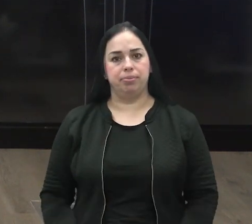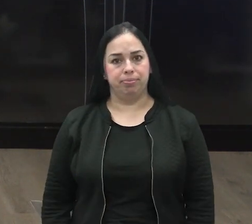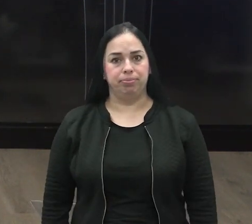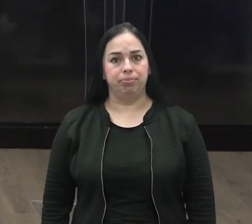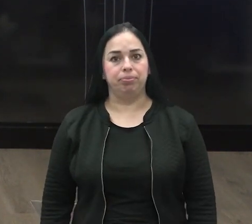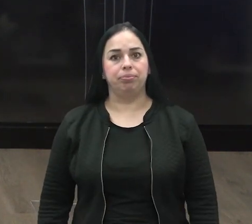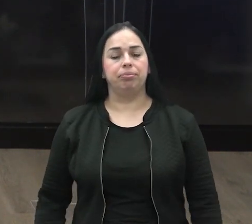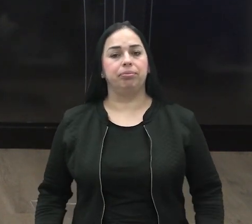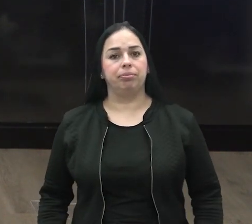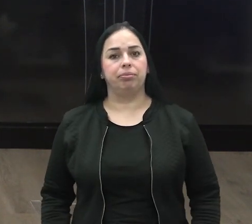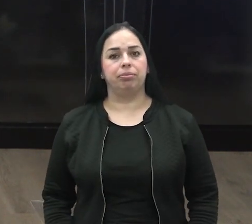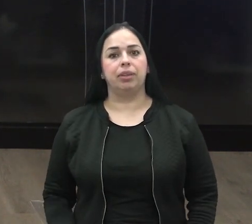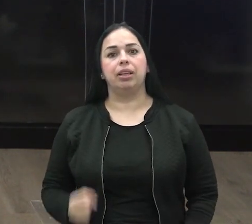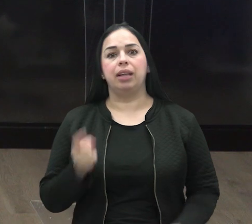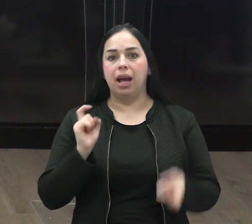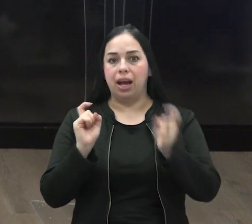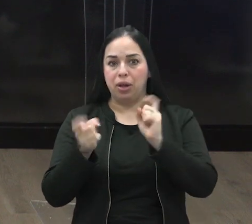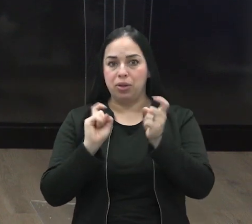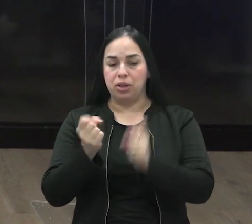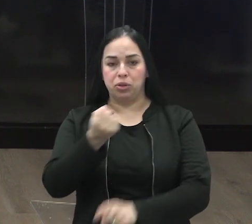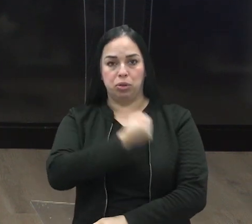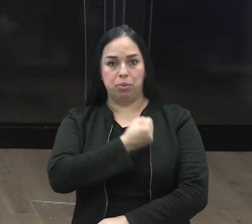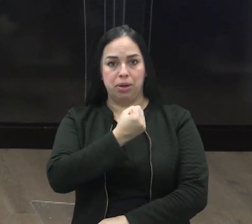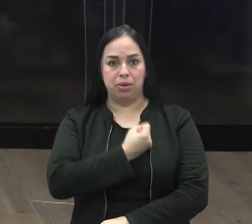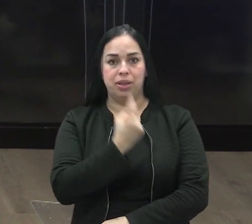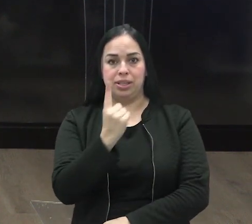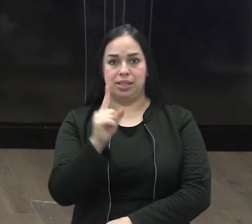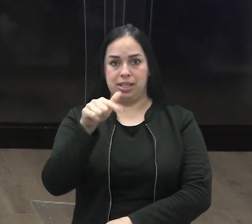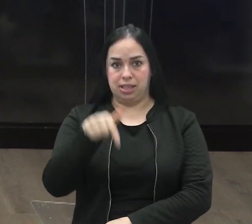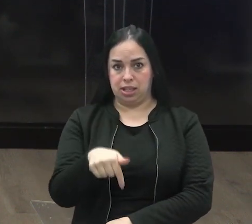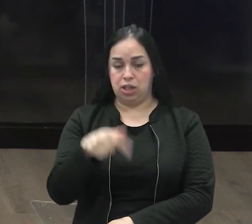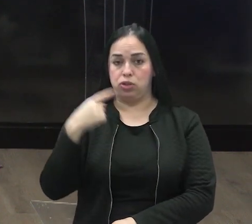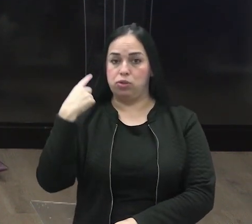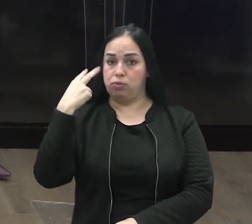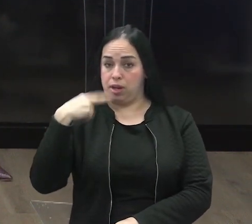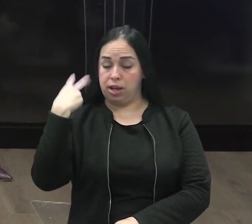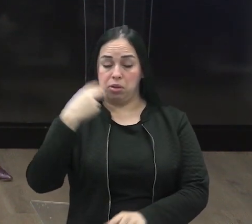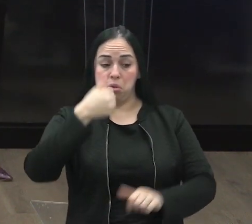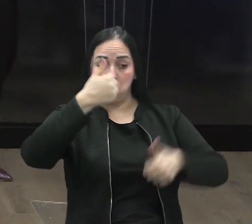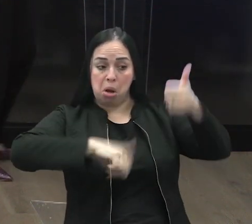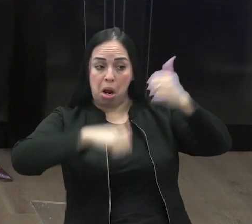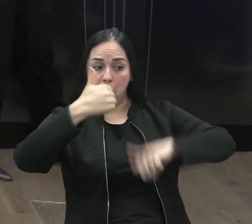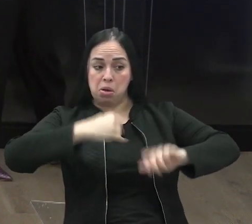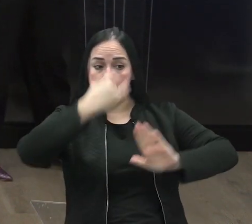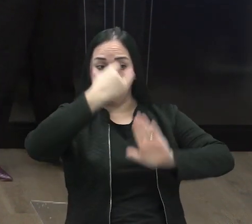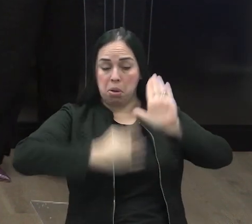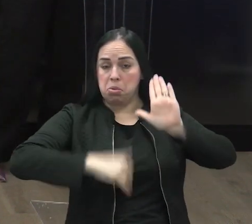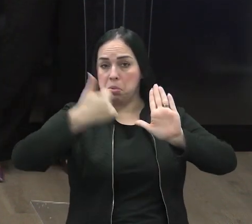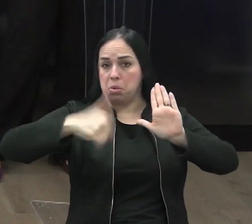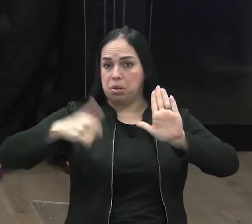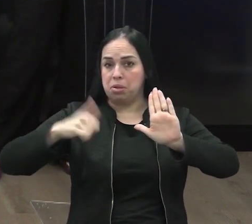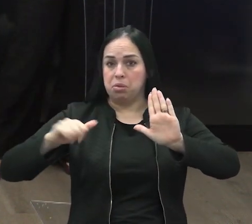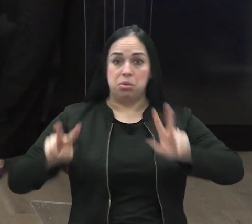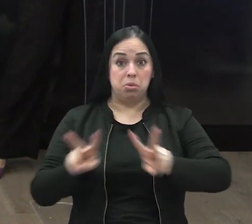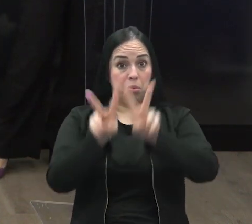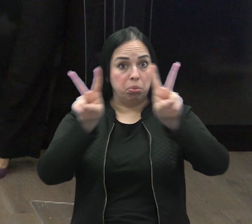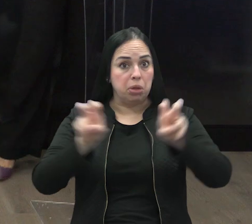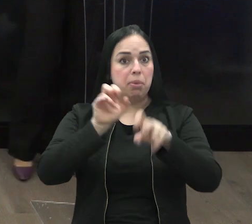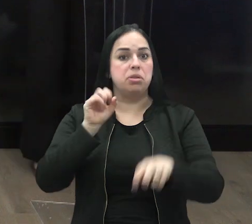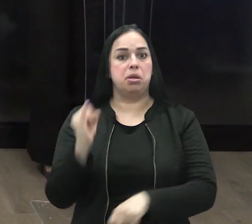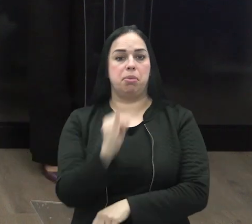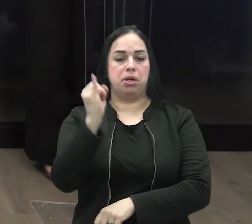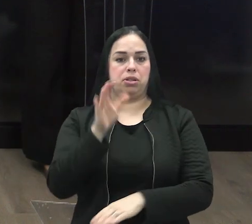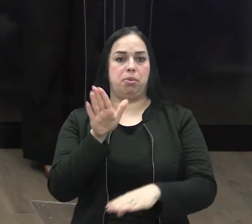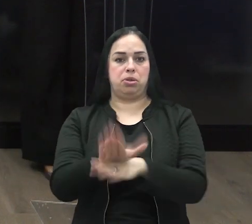começou. Durante a 17ª sessão do ano, os vereadores analisaram documentos e também debateram temas de